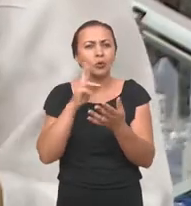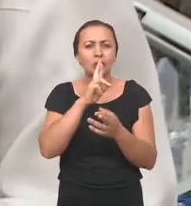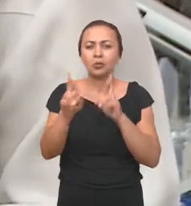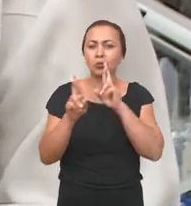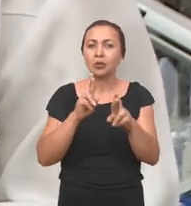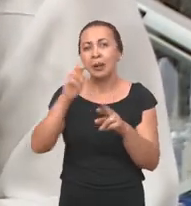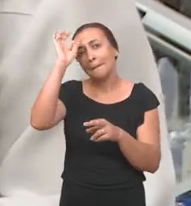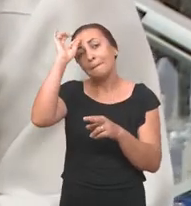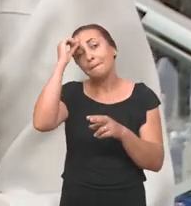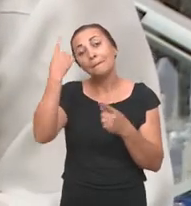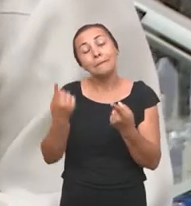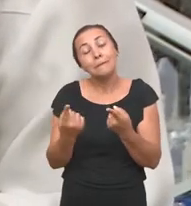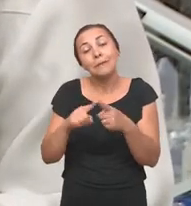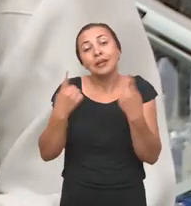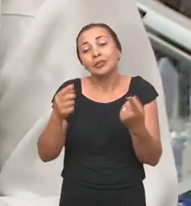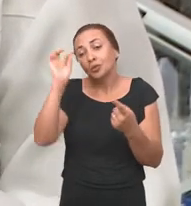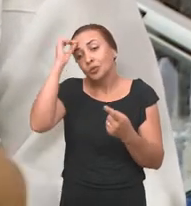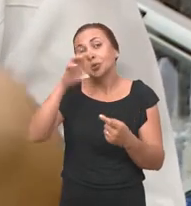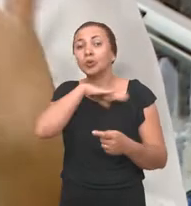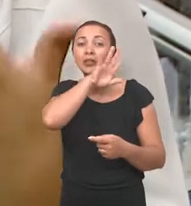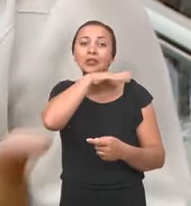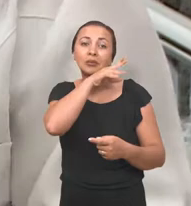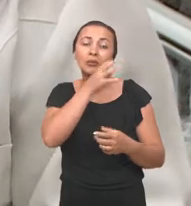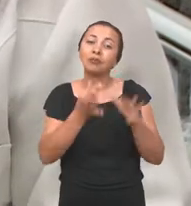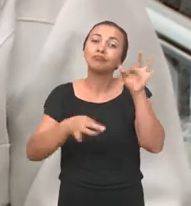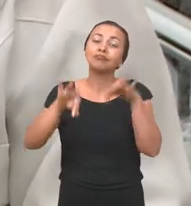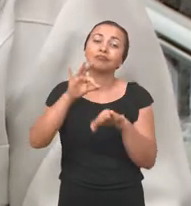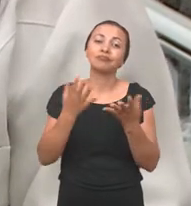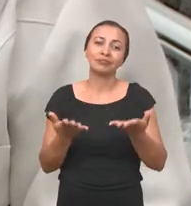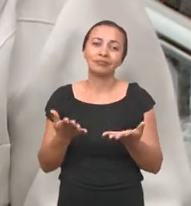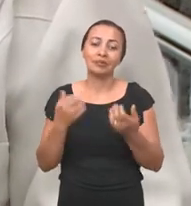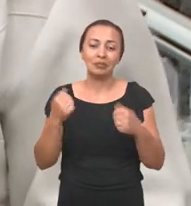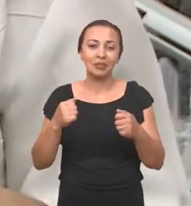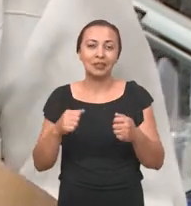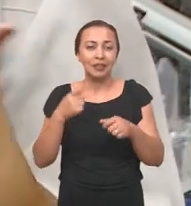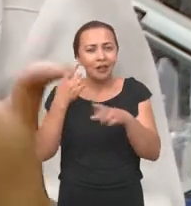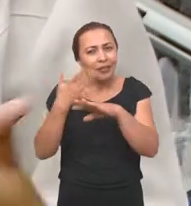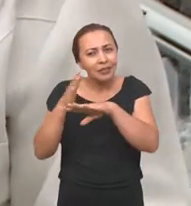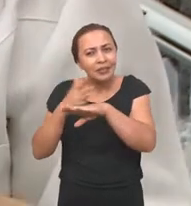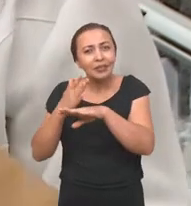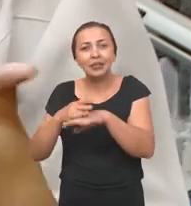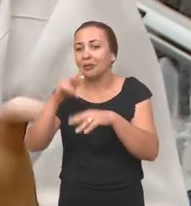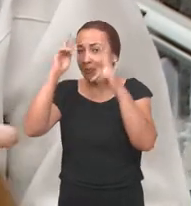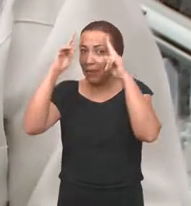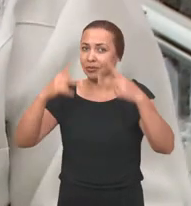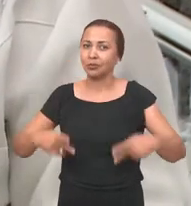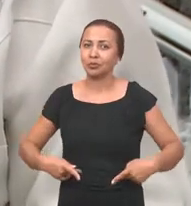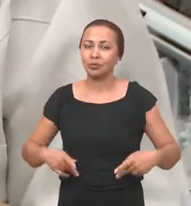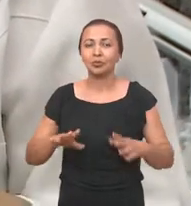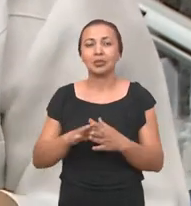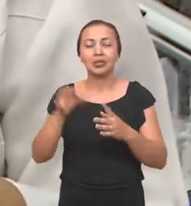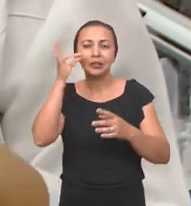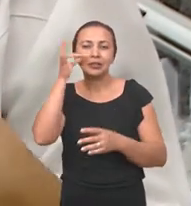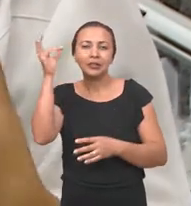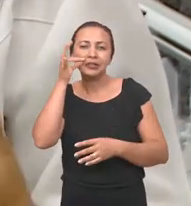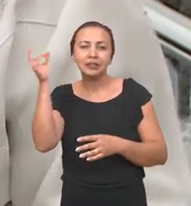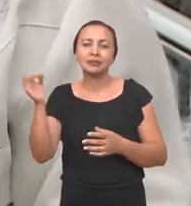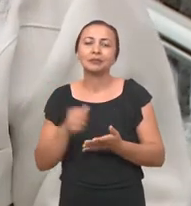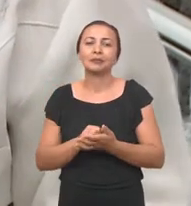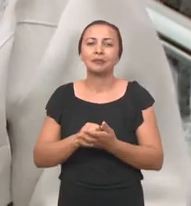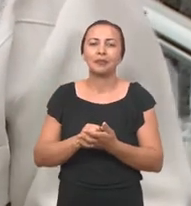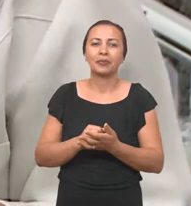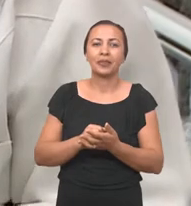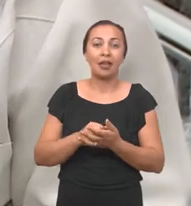resultados muito promissores, mas ainda são estudos em animais de laboratório, né? Testamos em ratos, camundongos, através